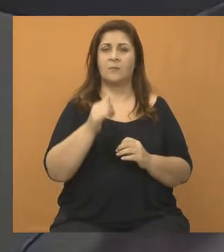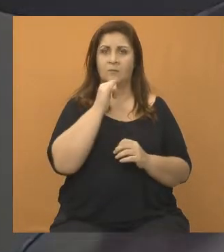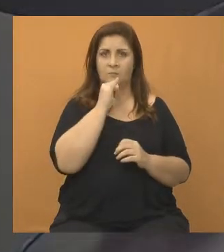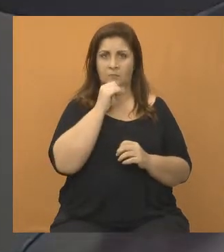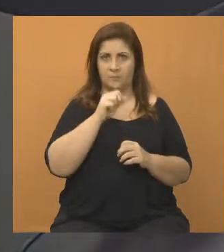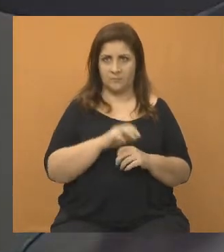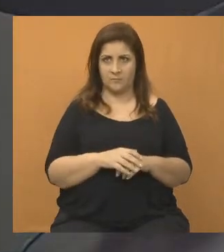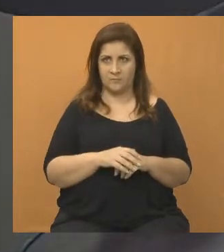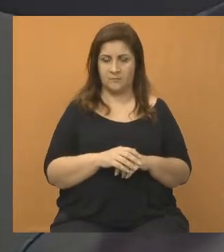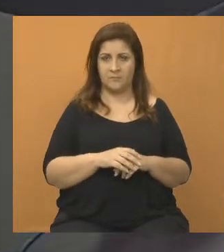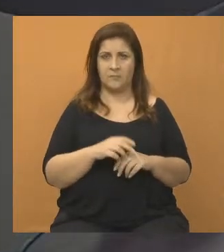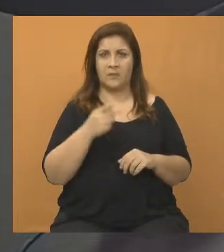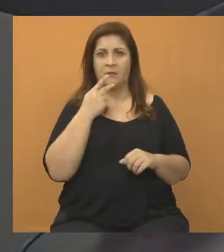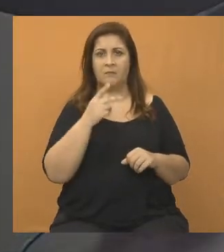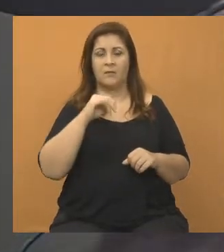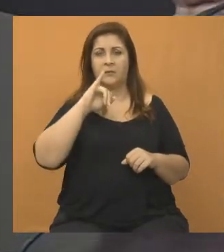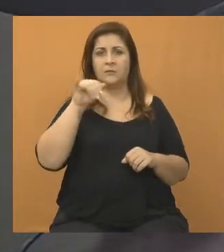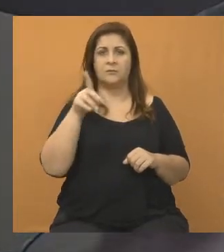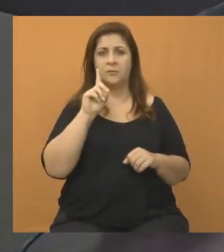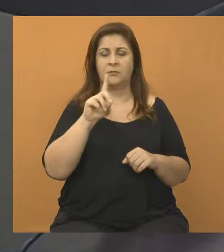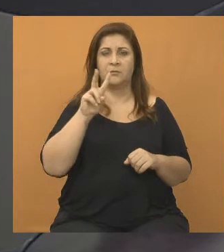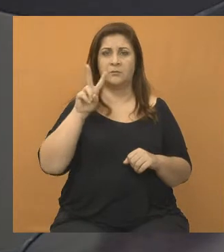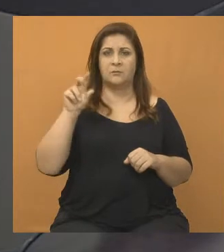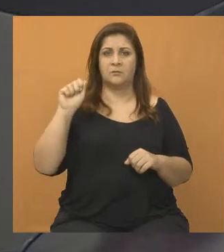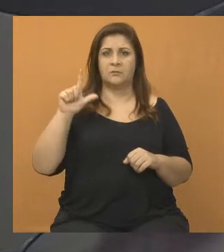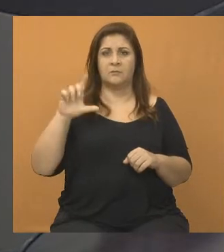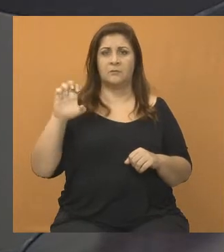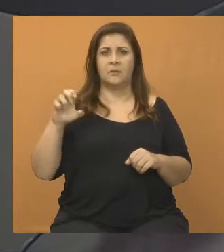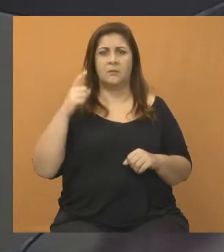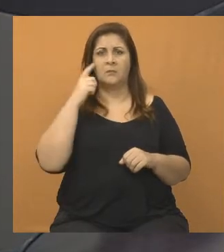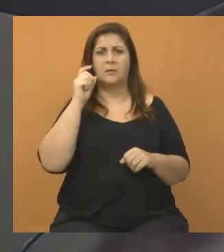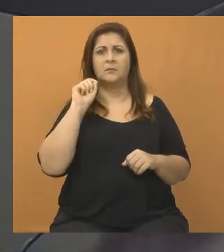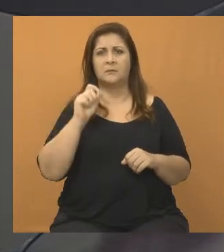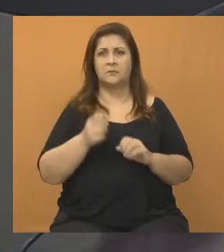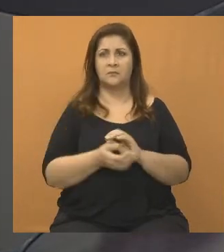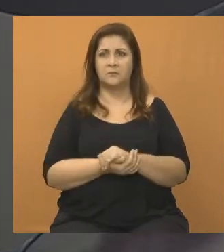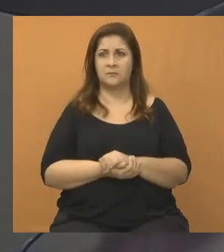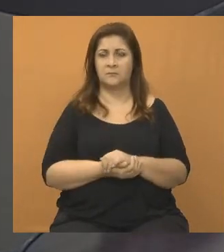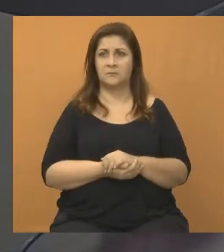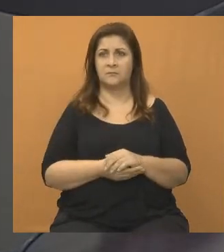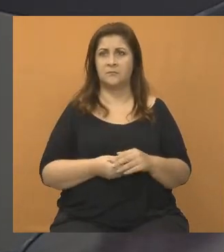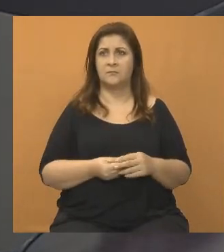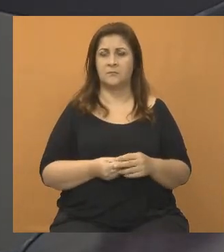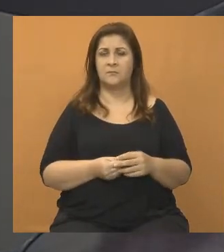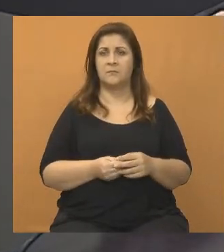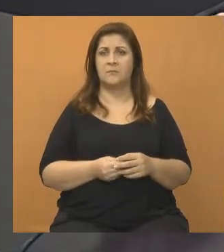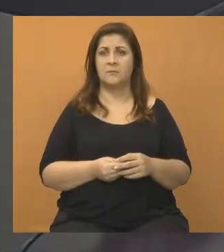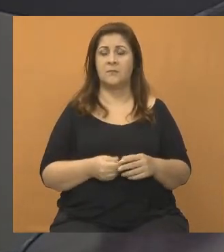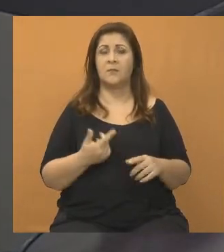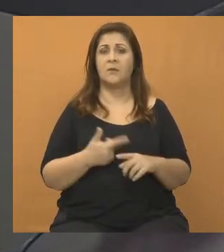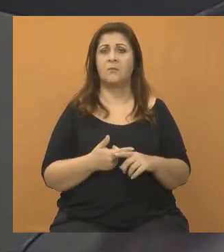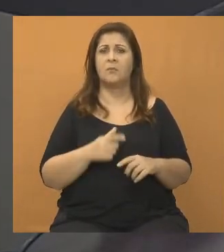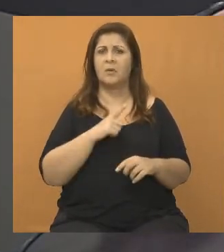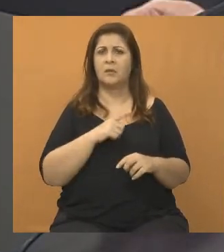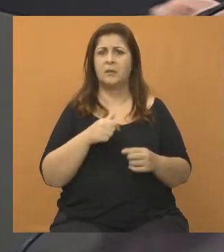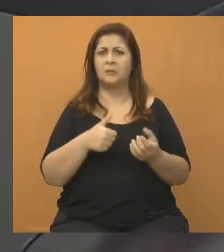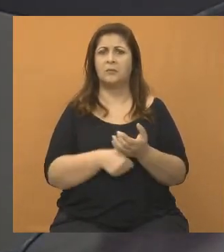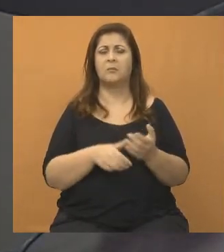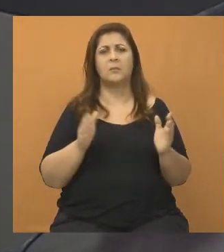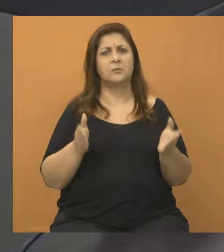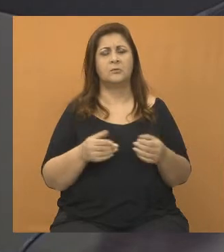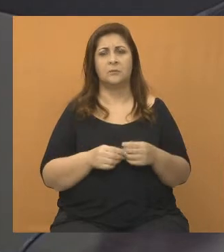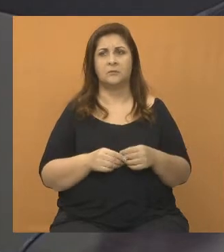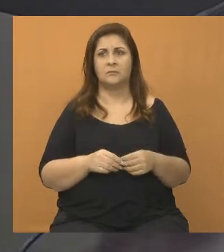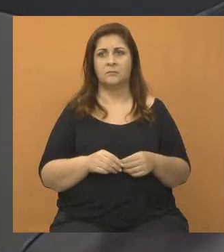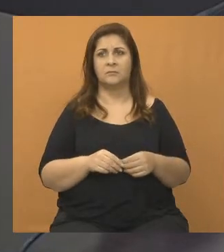quando coloca Jardim do Vale, o que o povo de Jardim do Vale, todo mundo vai pensar? Foi bem explicado. Mas por quê? Nós já temos escritura, tem tudo, por que nós